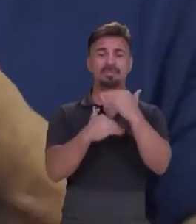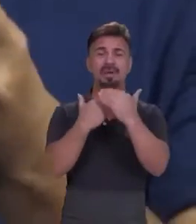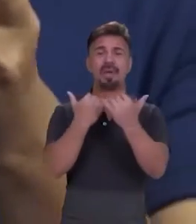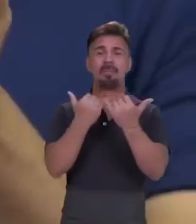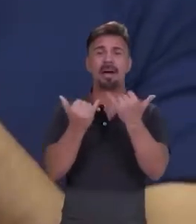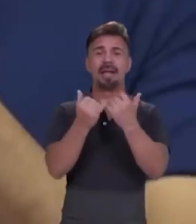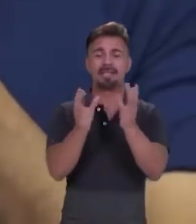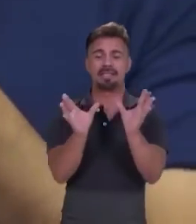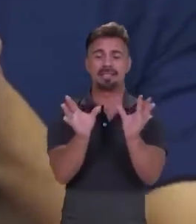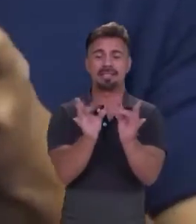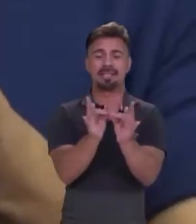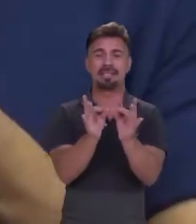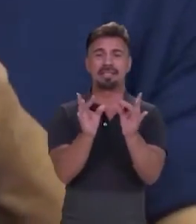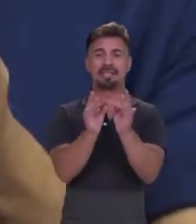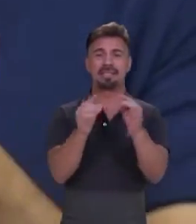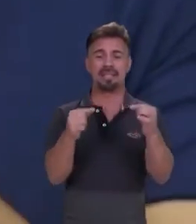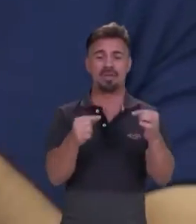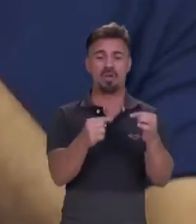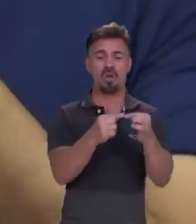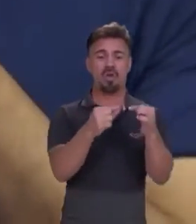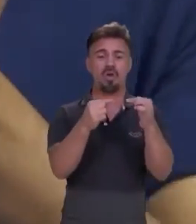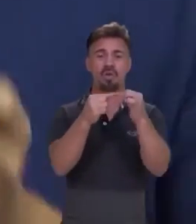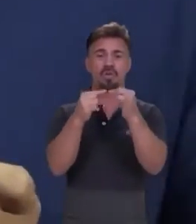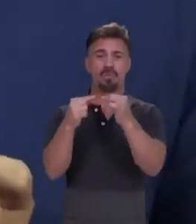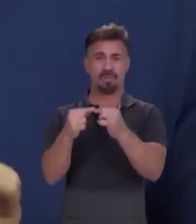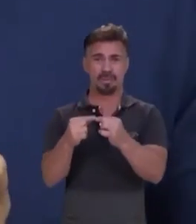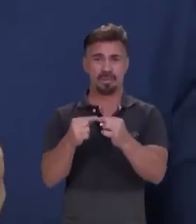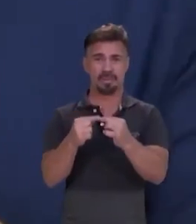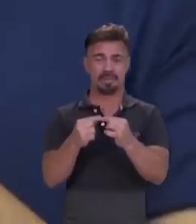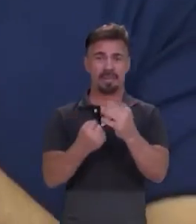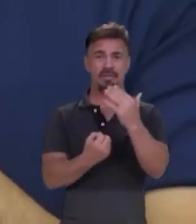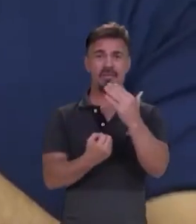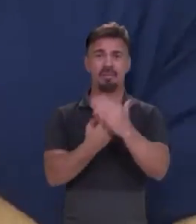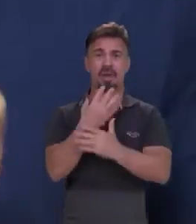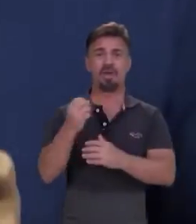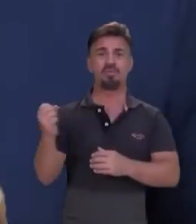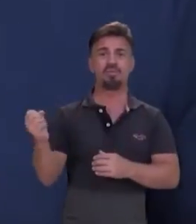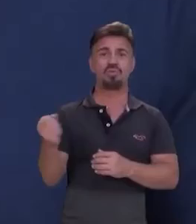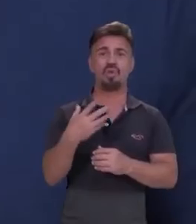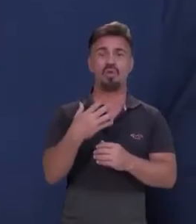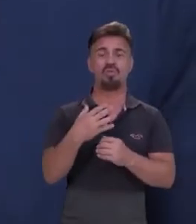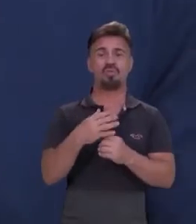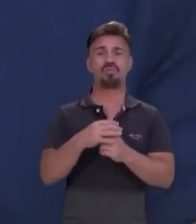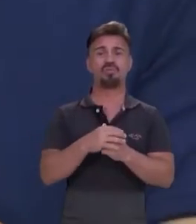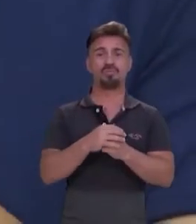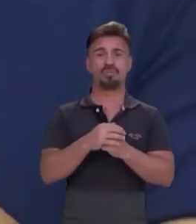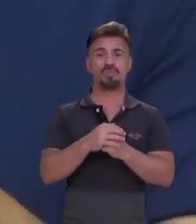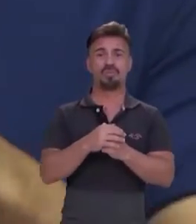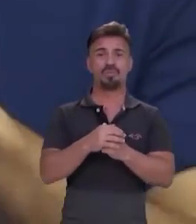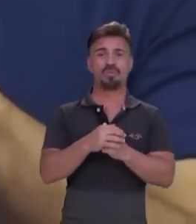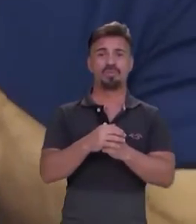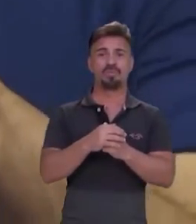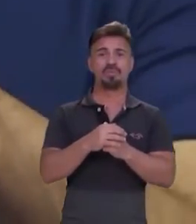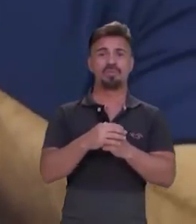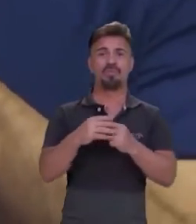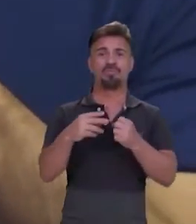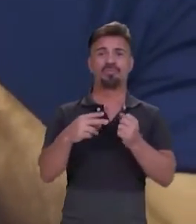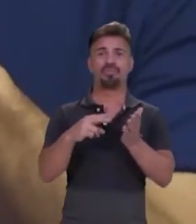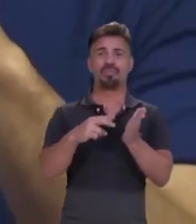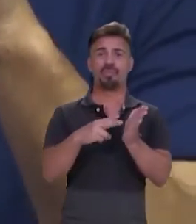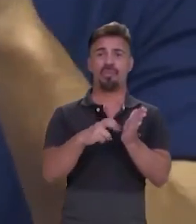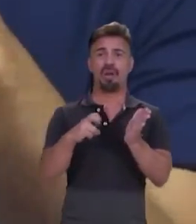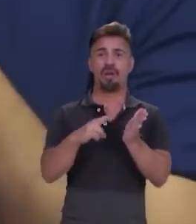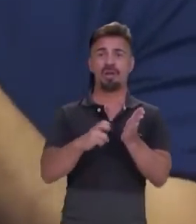liga, que faz um processo aqui de combinação, de ligação, para formar então um novo vocabulário. Há então uma perda,